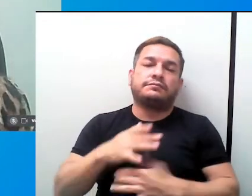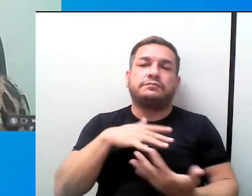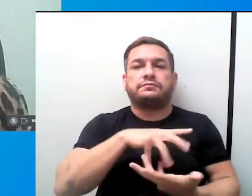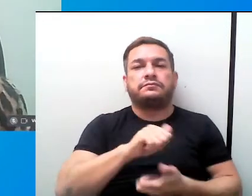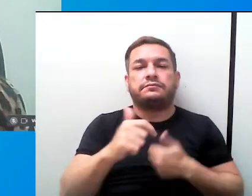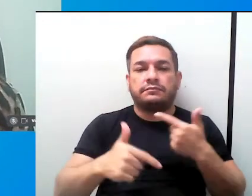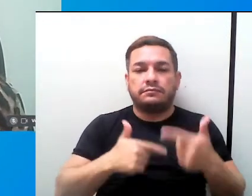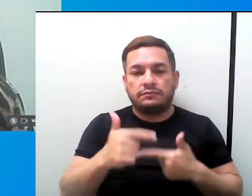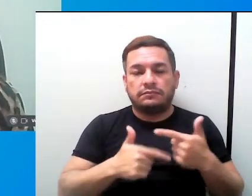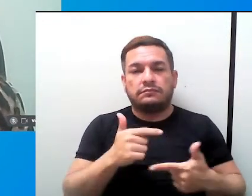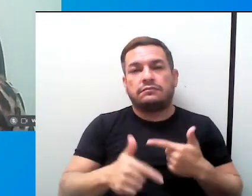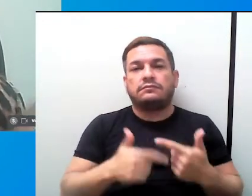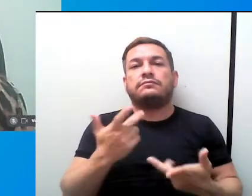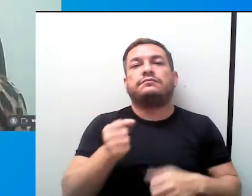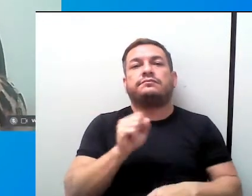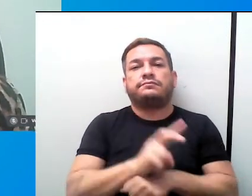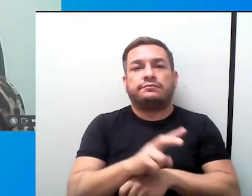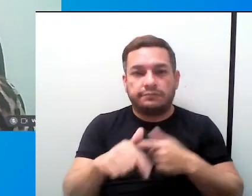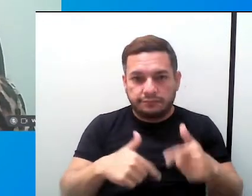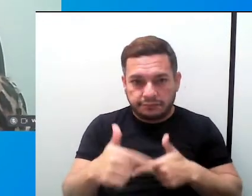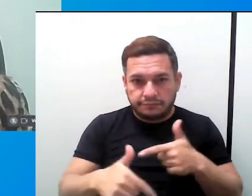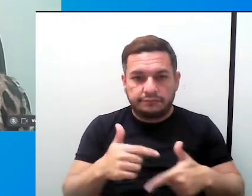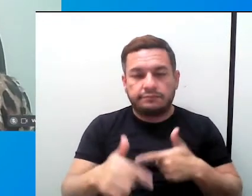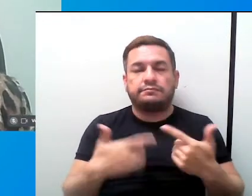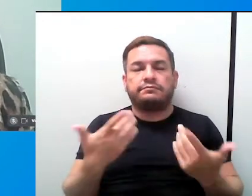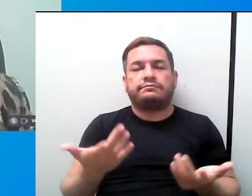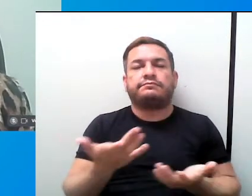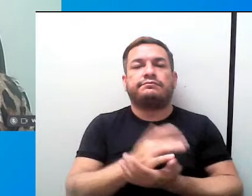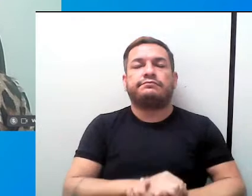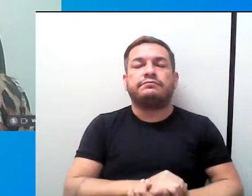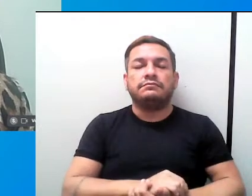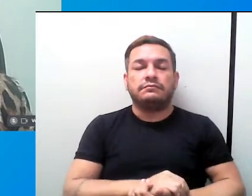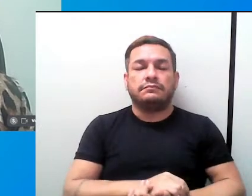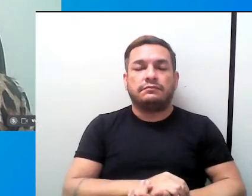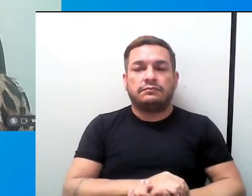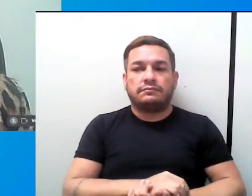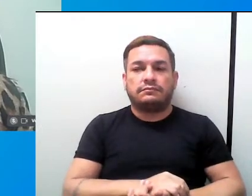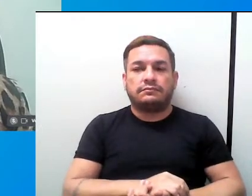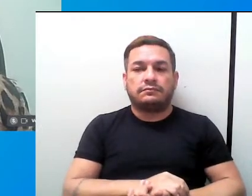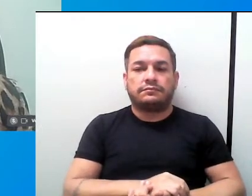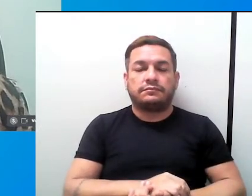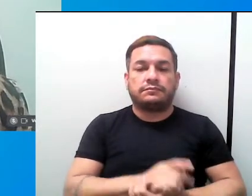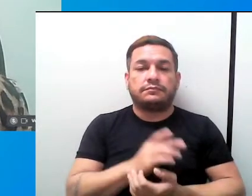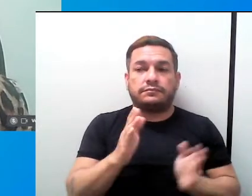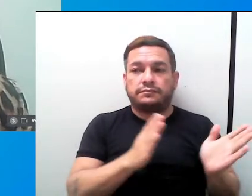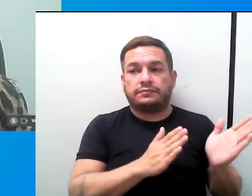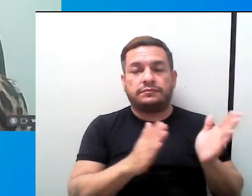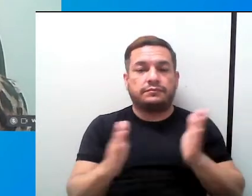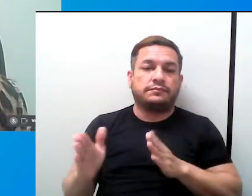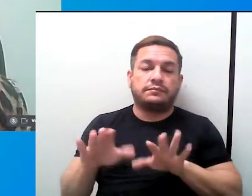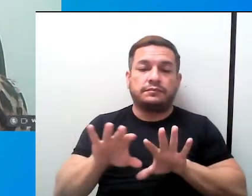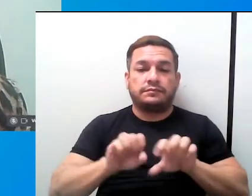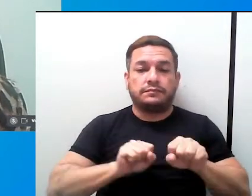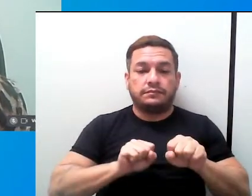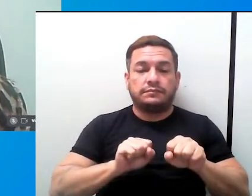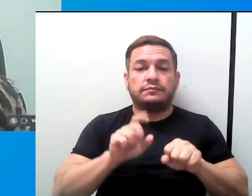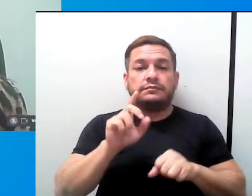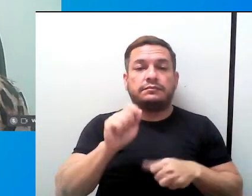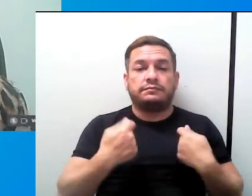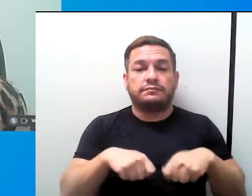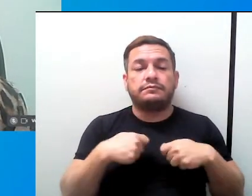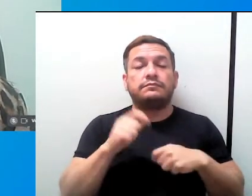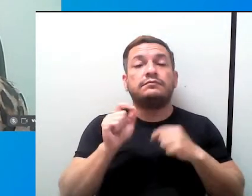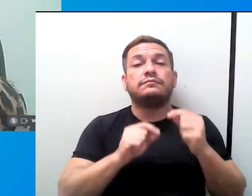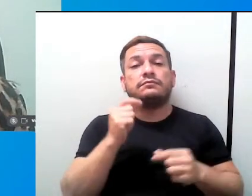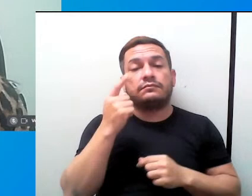mundo do trabalho ou ao mercado do trabalho, né? Enfim. E essa trajetória formativa, ela precisa ser